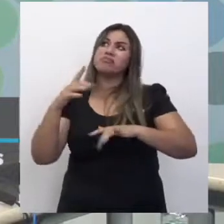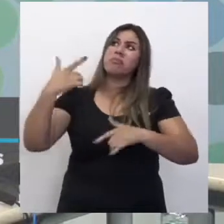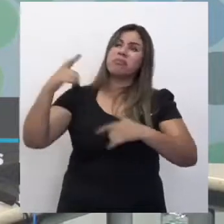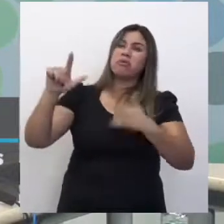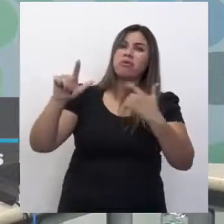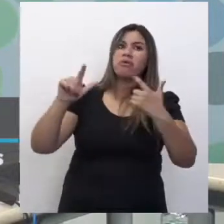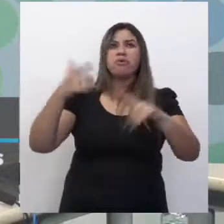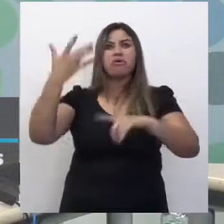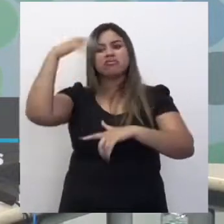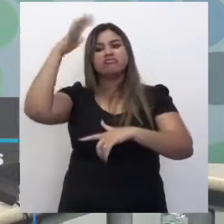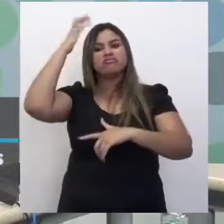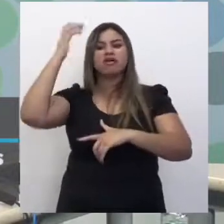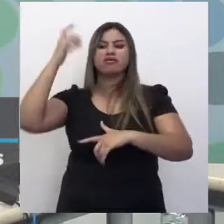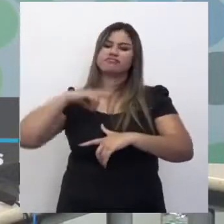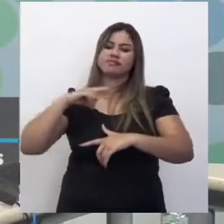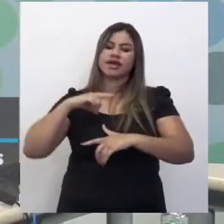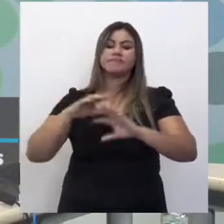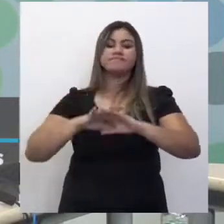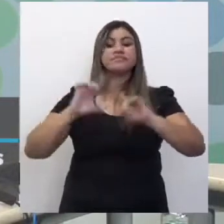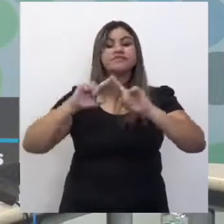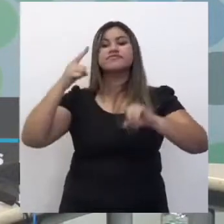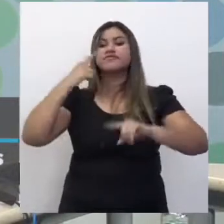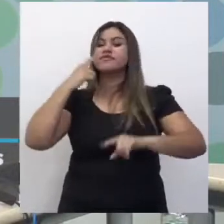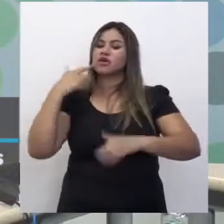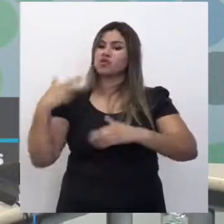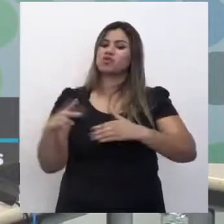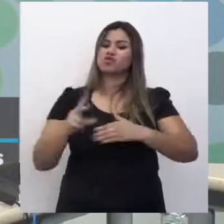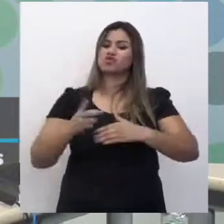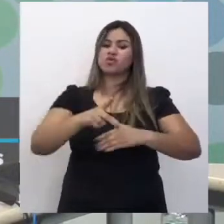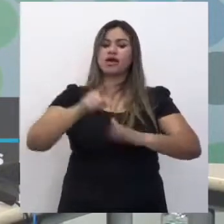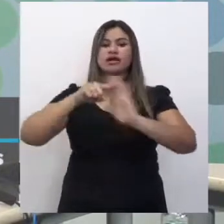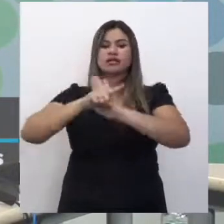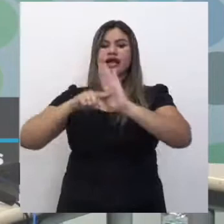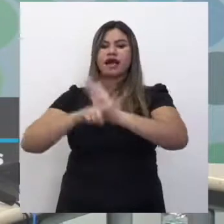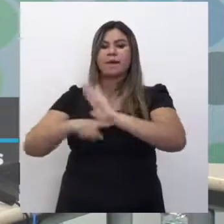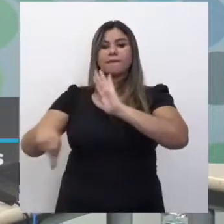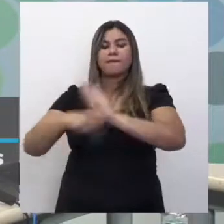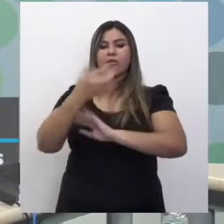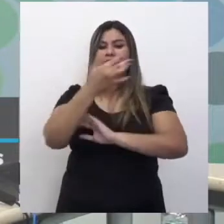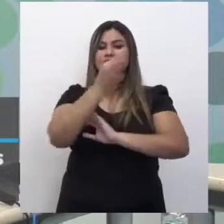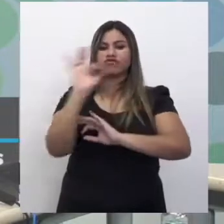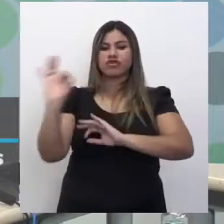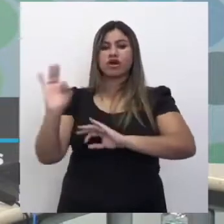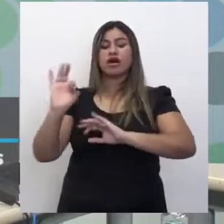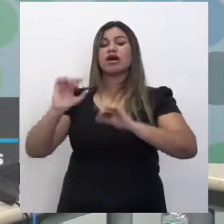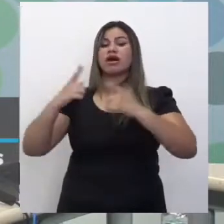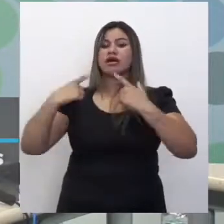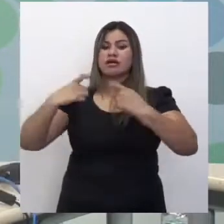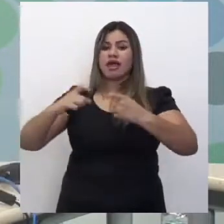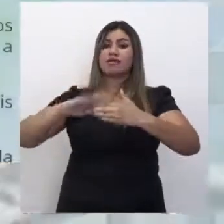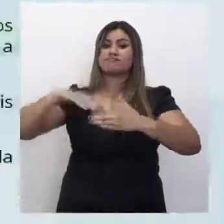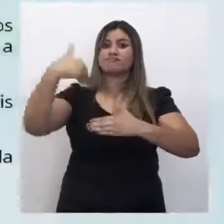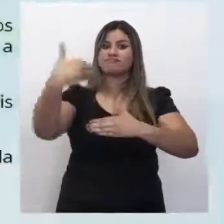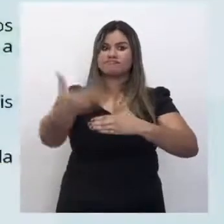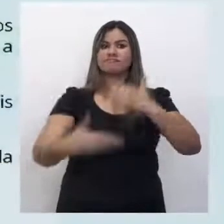outros reinos também. Então, vamos dar uma olhadinha, continuando a nossa análise sobre a França pós-Guerra dos 100